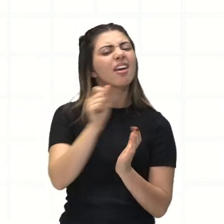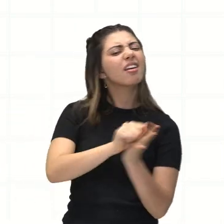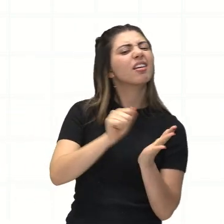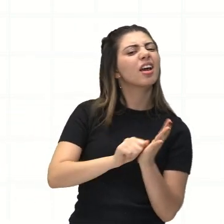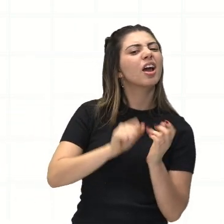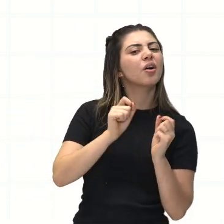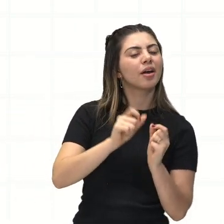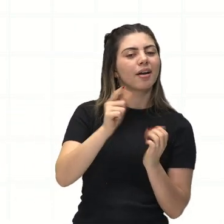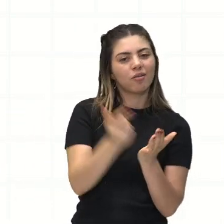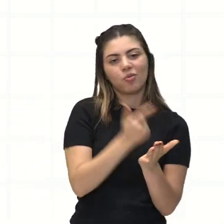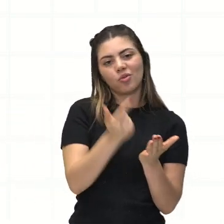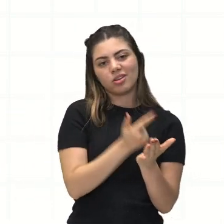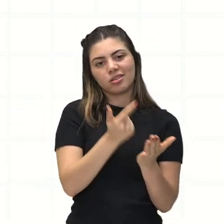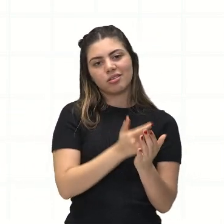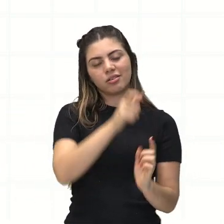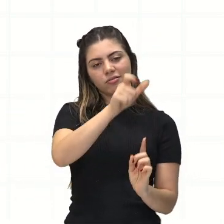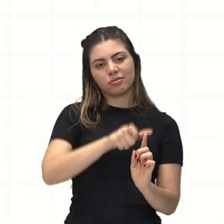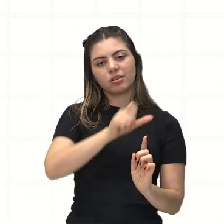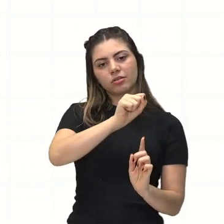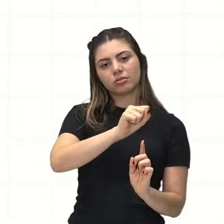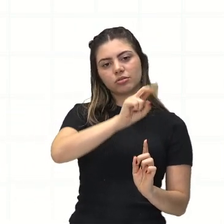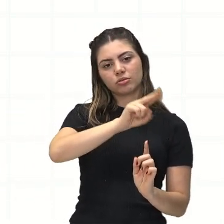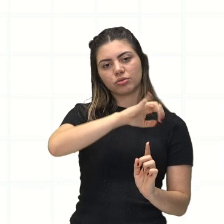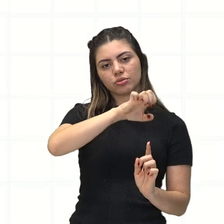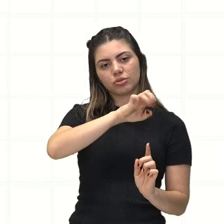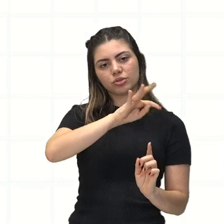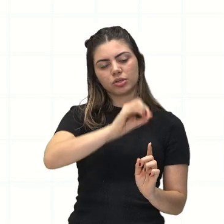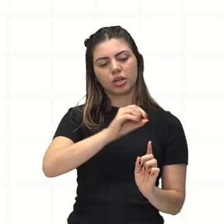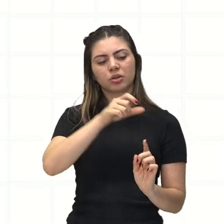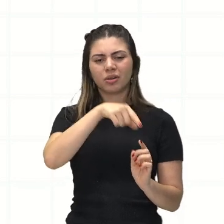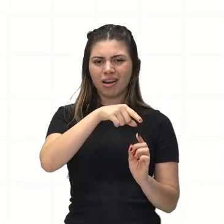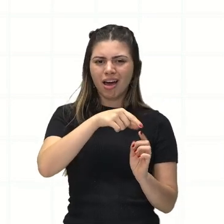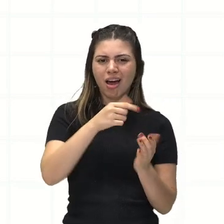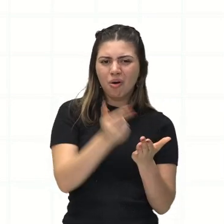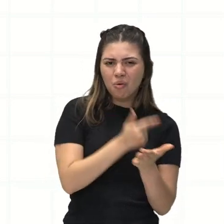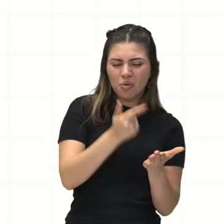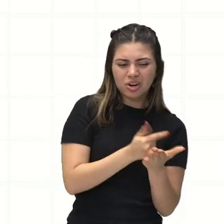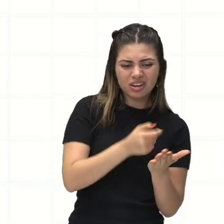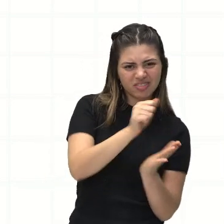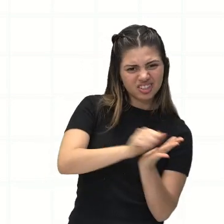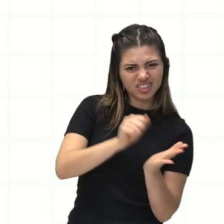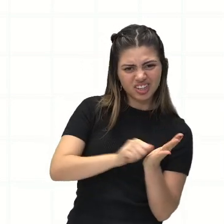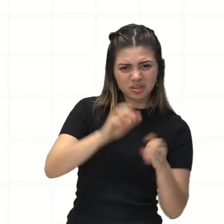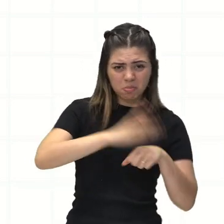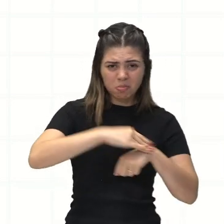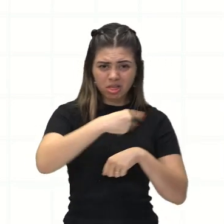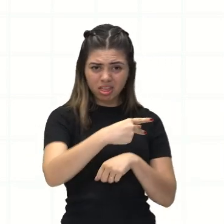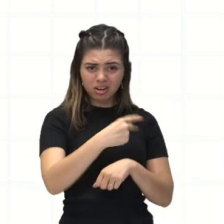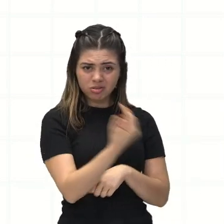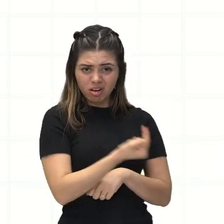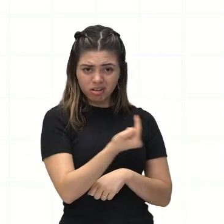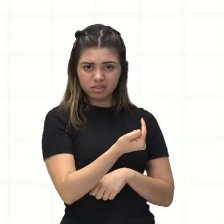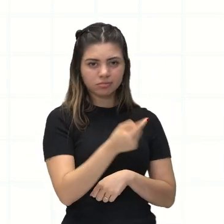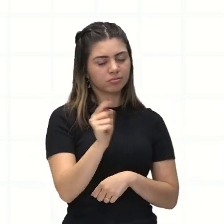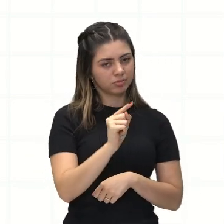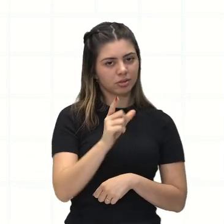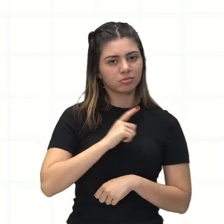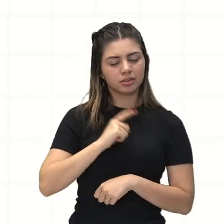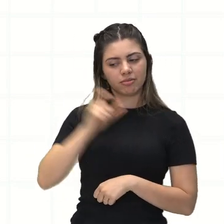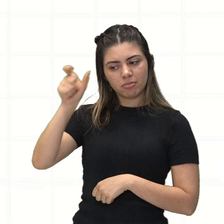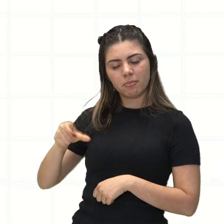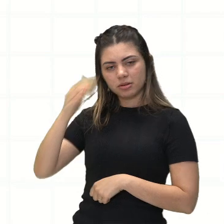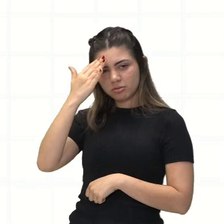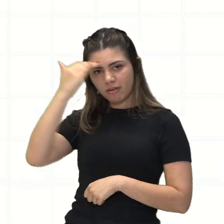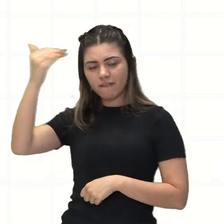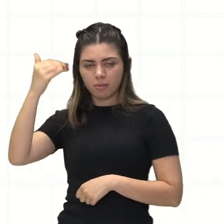sujeito. É o sujeito que escreve? Não, o sujeito é escrito pelo autor famoso. Esse